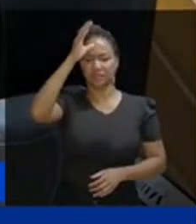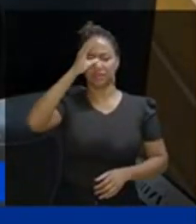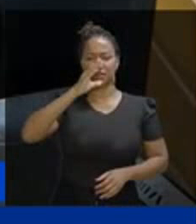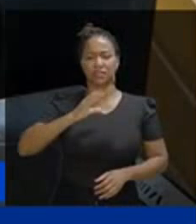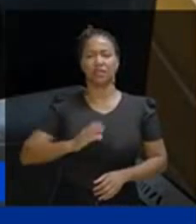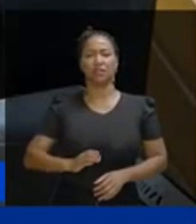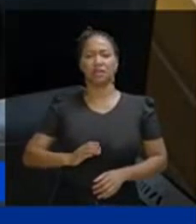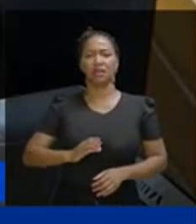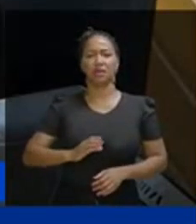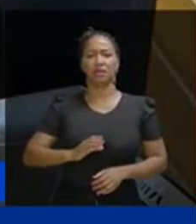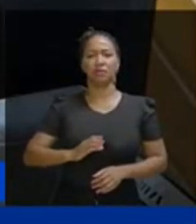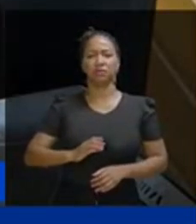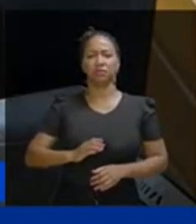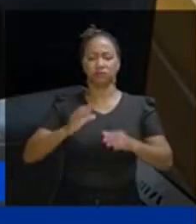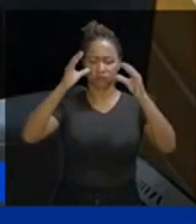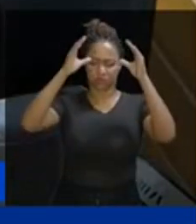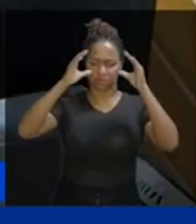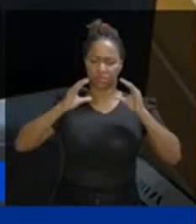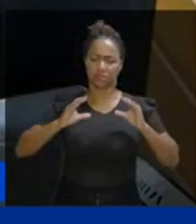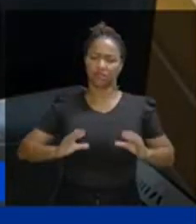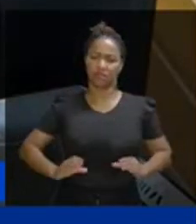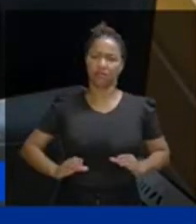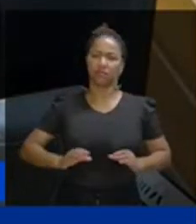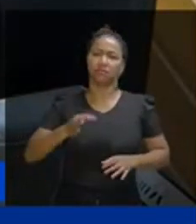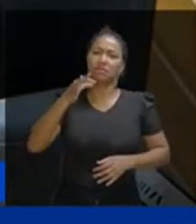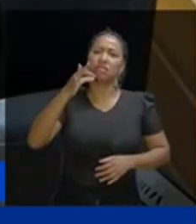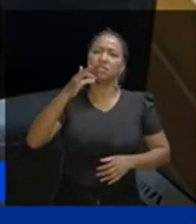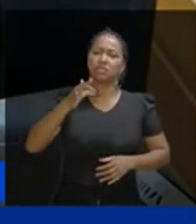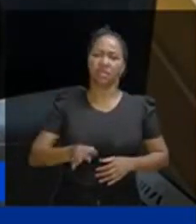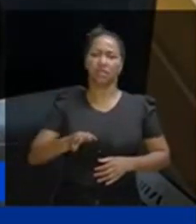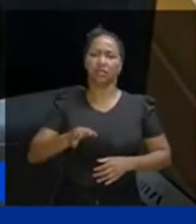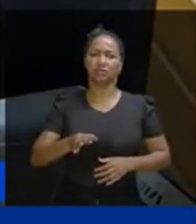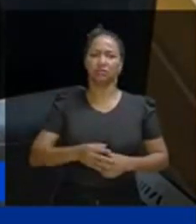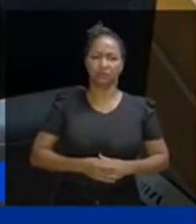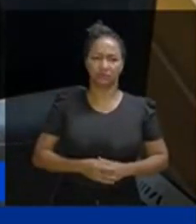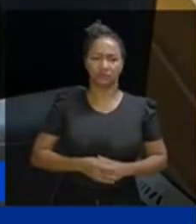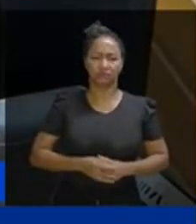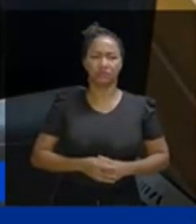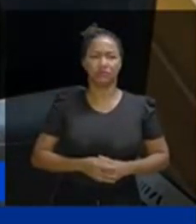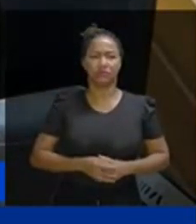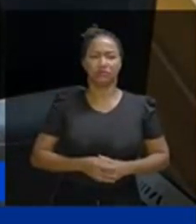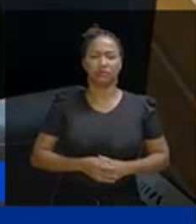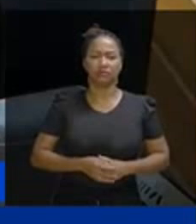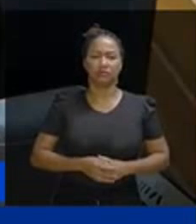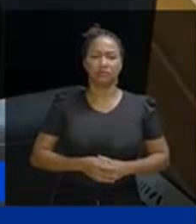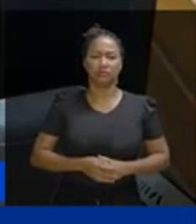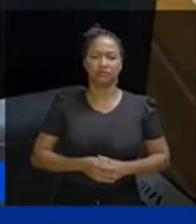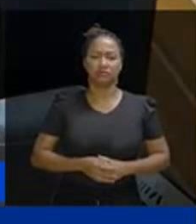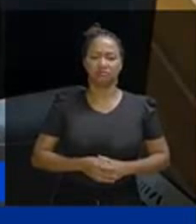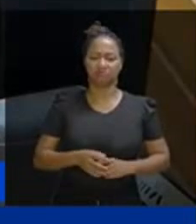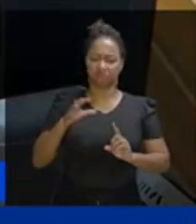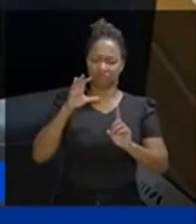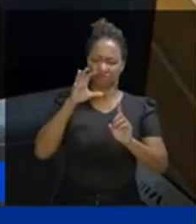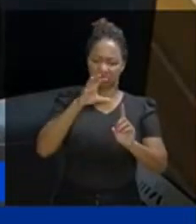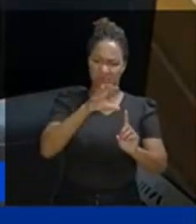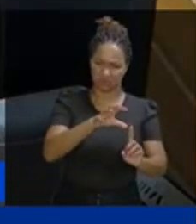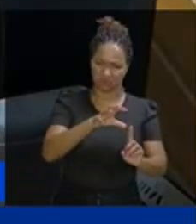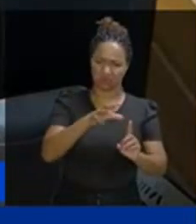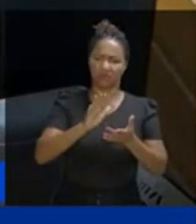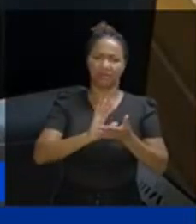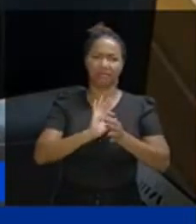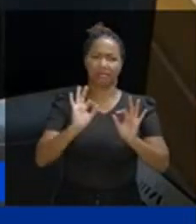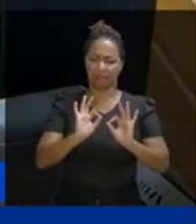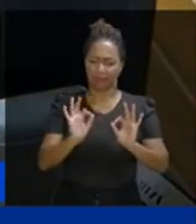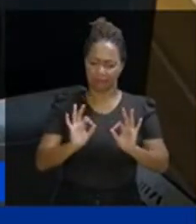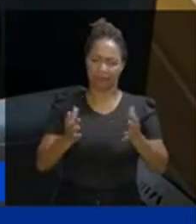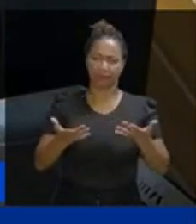a cidadania de maneira segura, sem que seja coagido, e